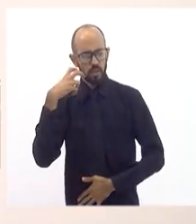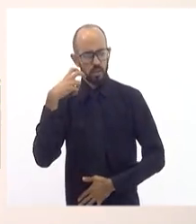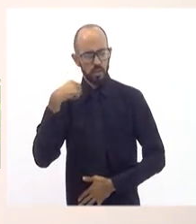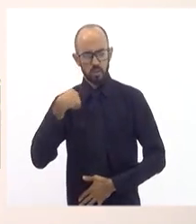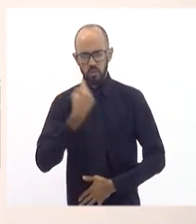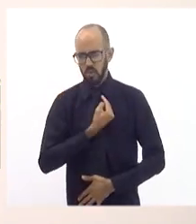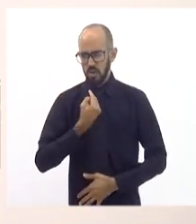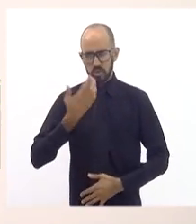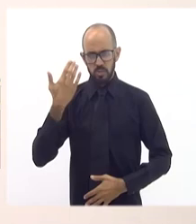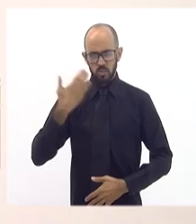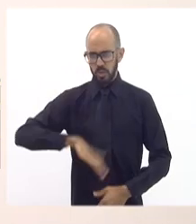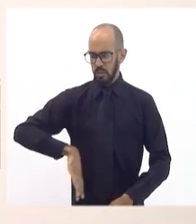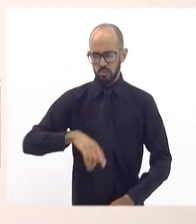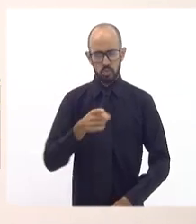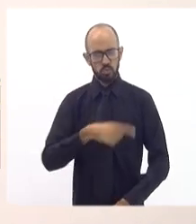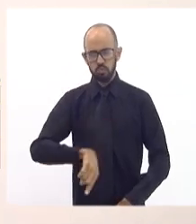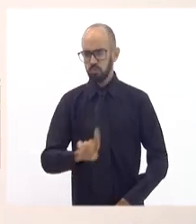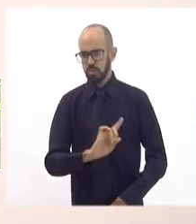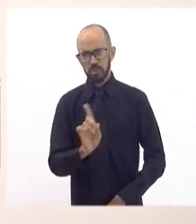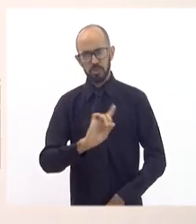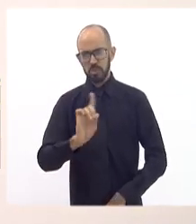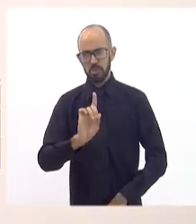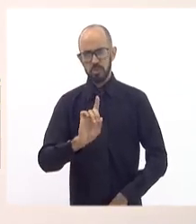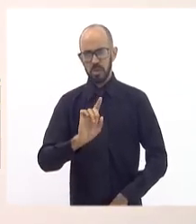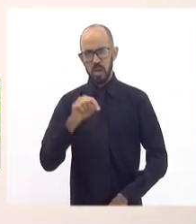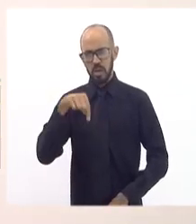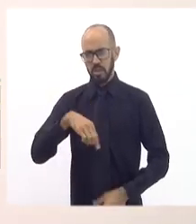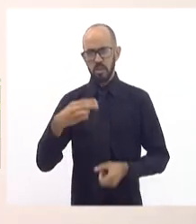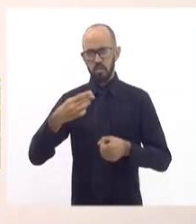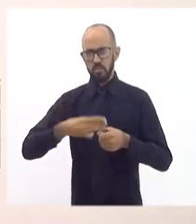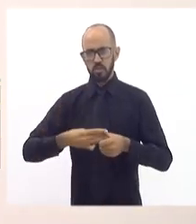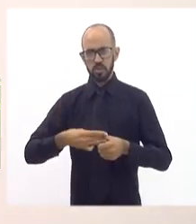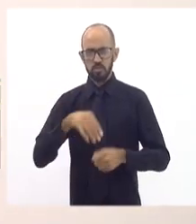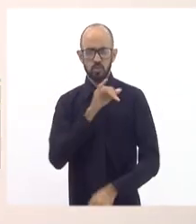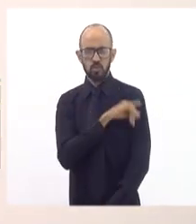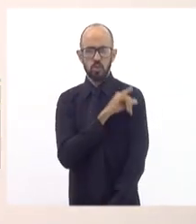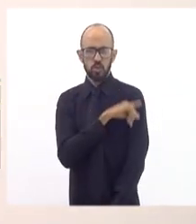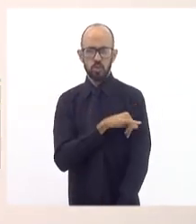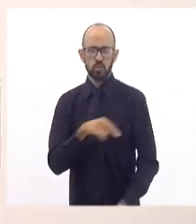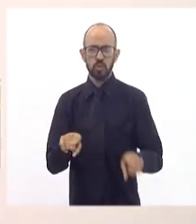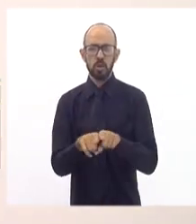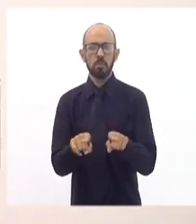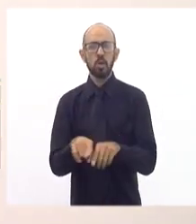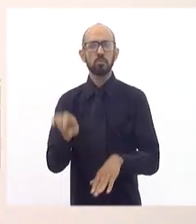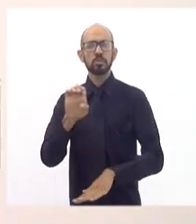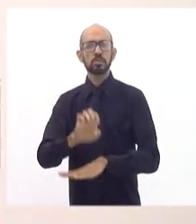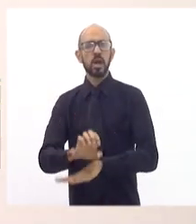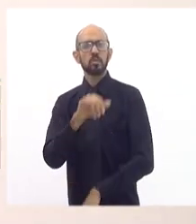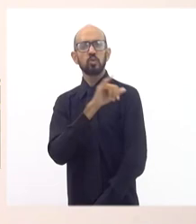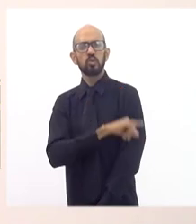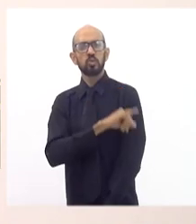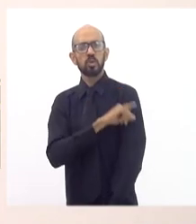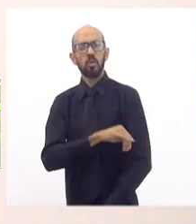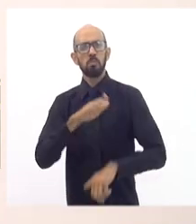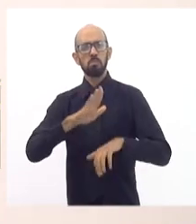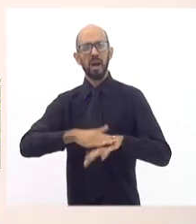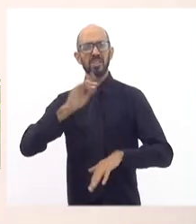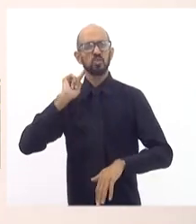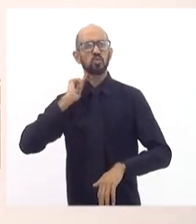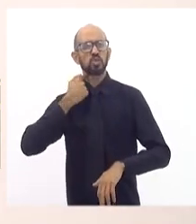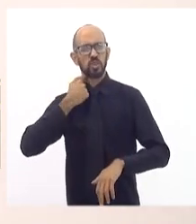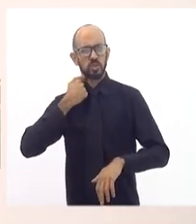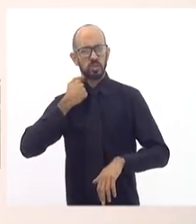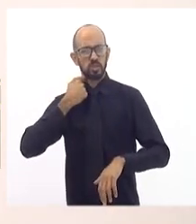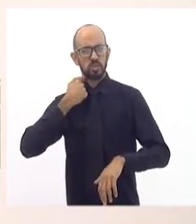não quer e não precisa com o município do Rio como estado do rio mais poluição suja a nossa Matriz